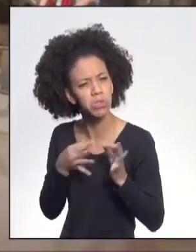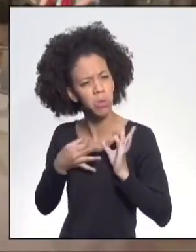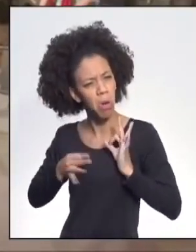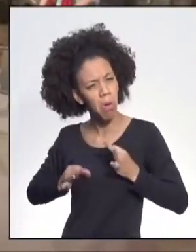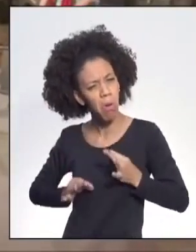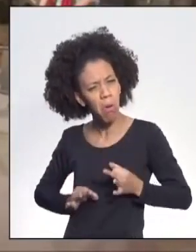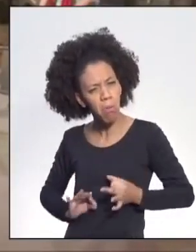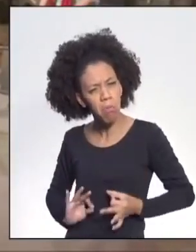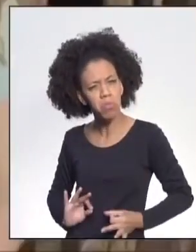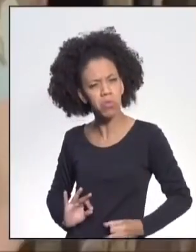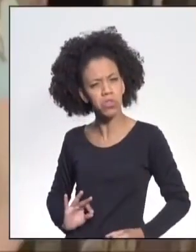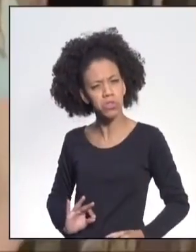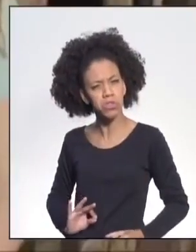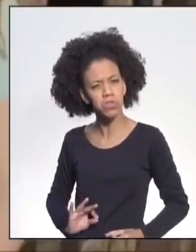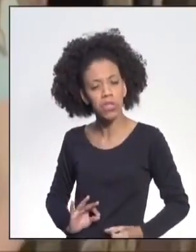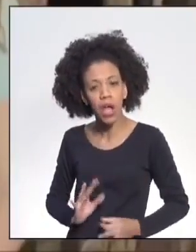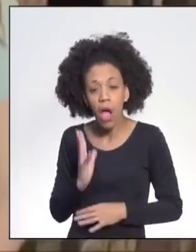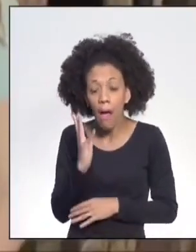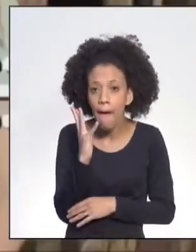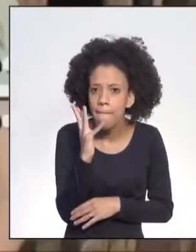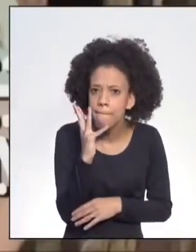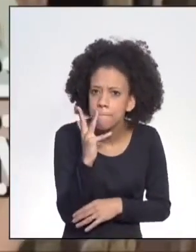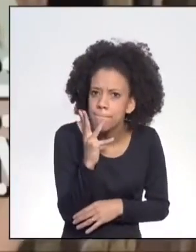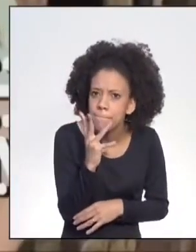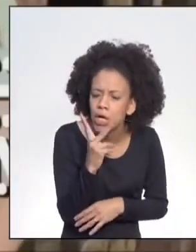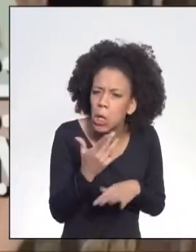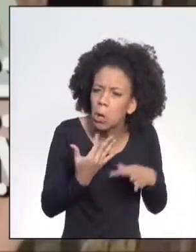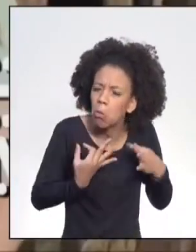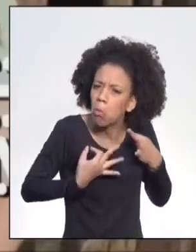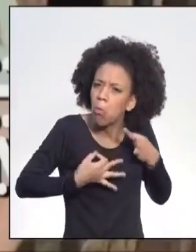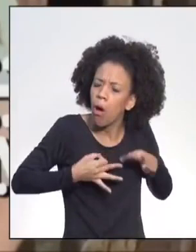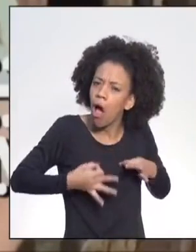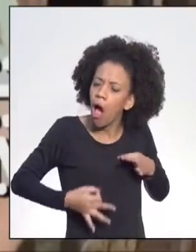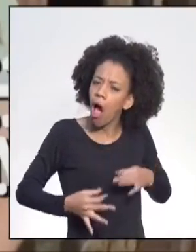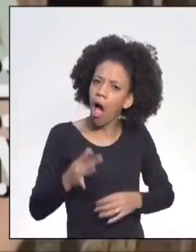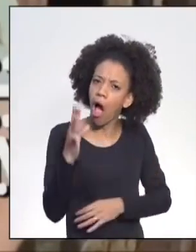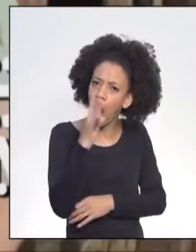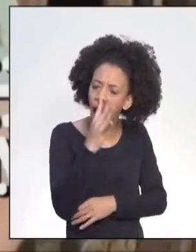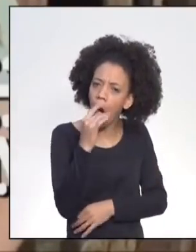Il était tellement si beau et bien habillé. Tão bonito e estava tão bem vestido. Qu'on savait